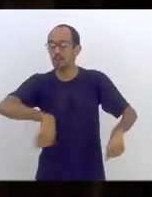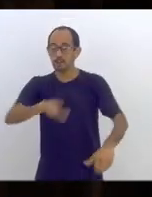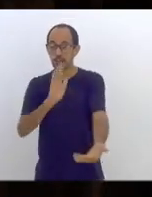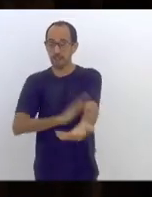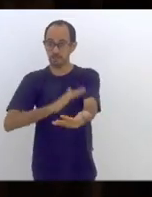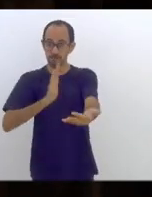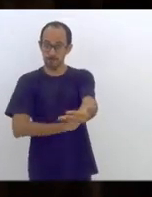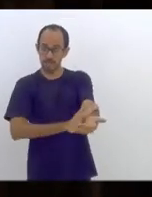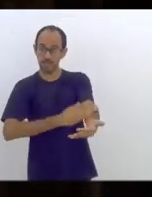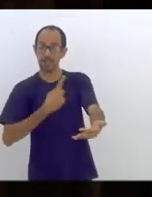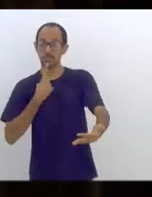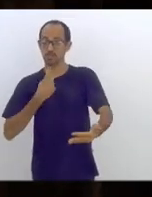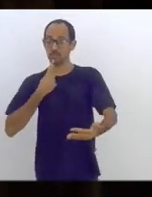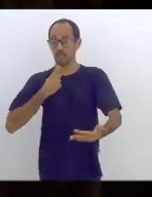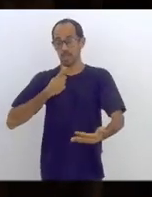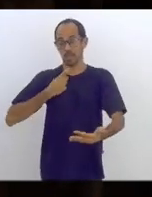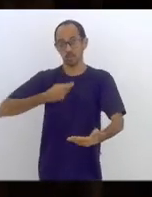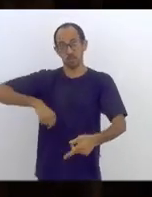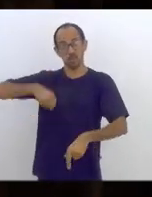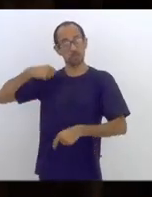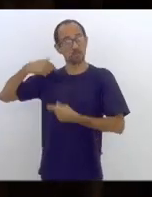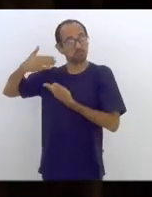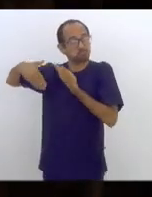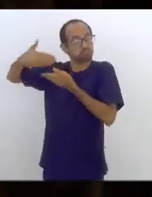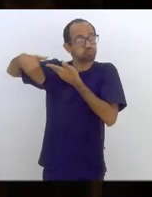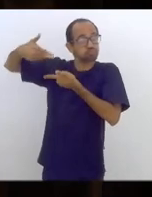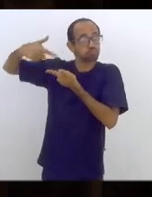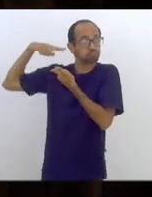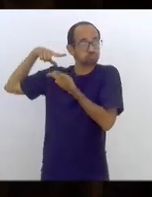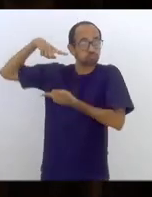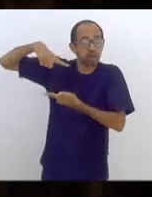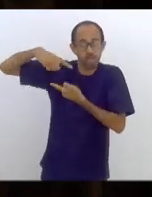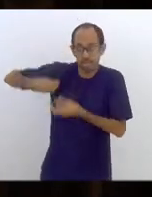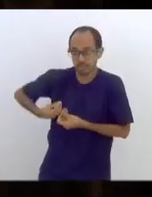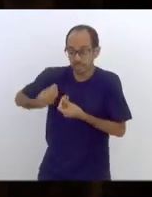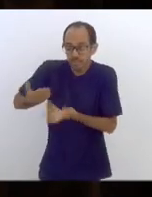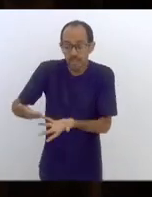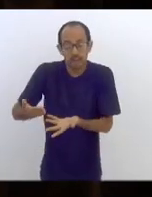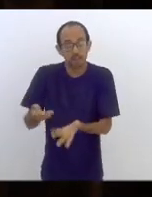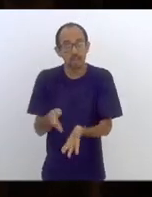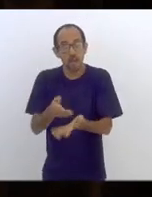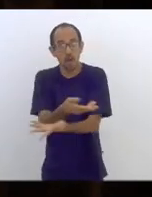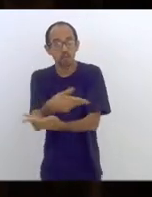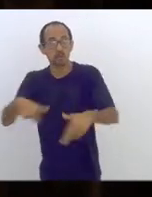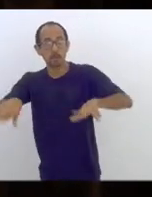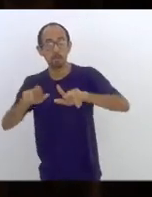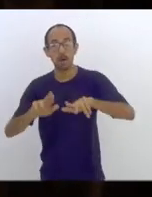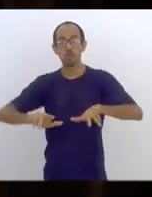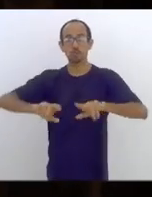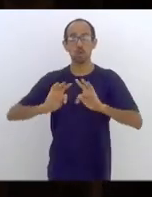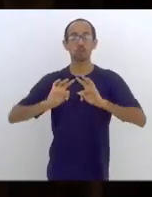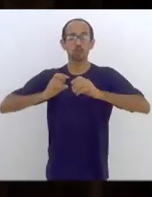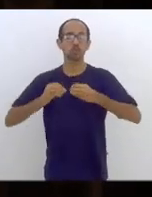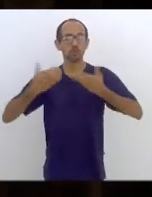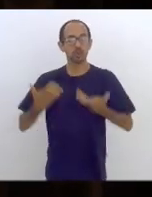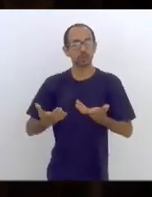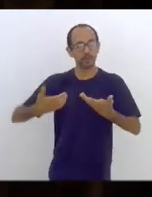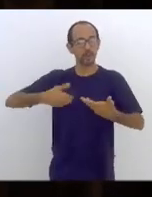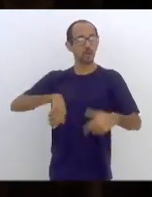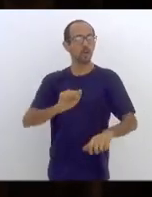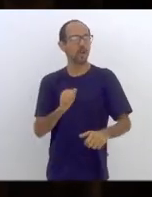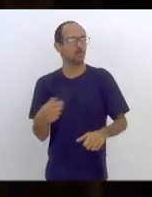sangue do senhor do Pebreu, desejava dar ao próximo o mesmo que queria os seus. Valia